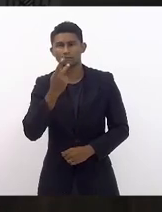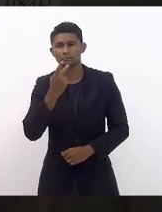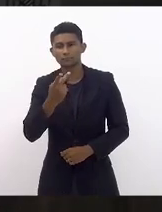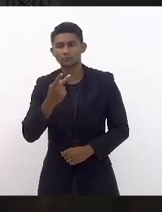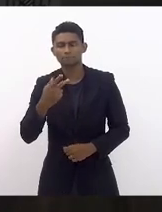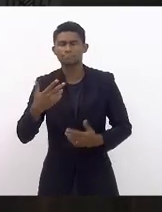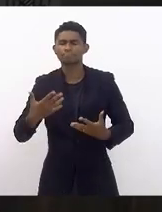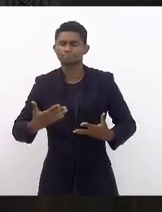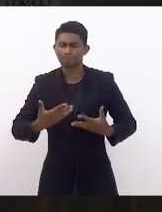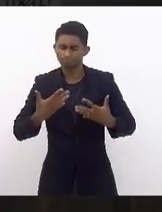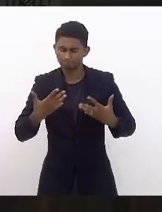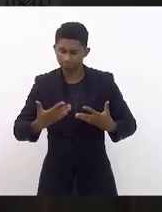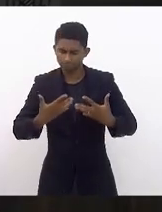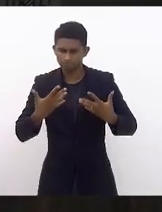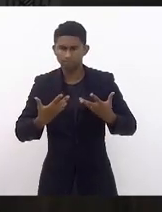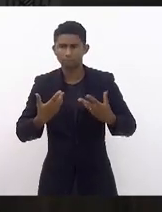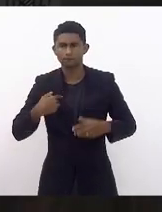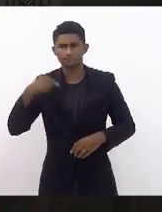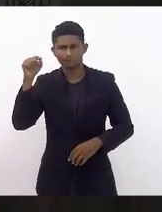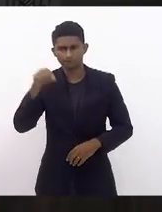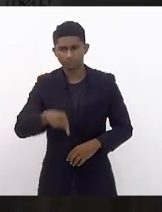alegria em estar aqui